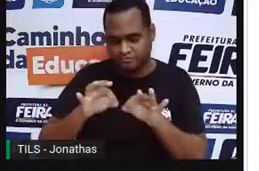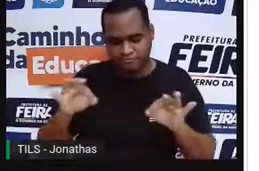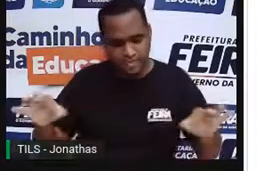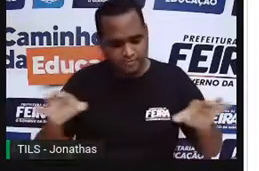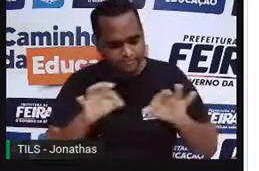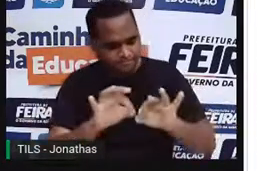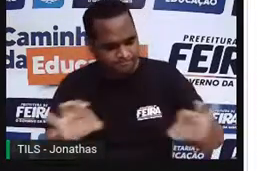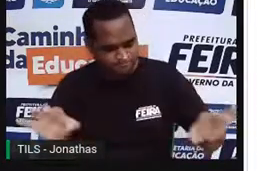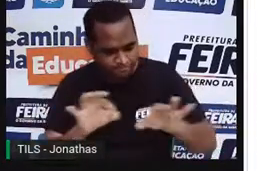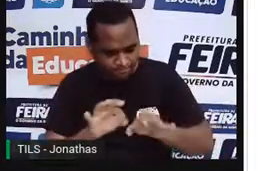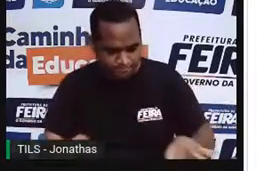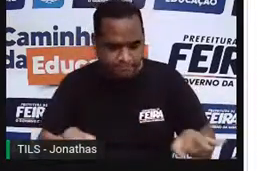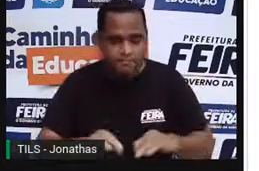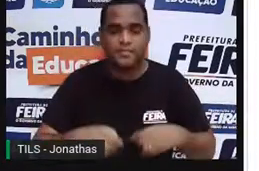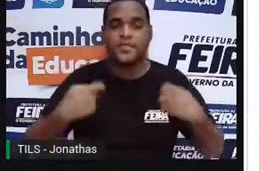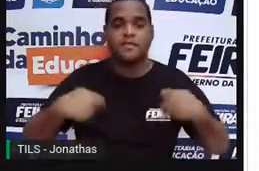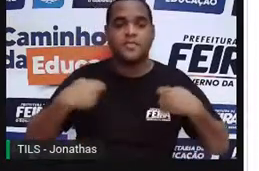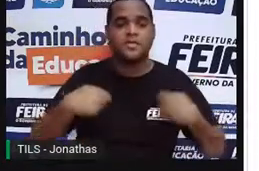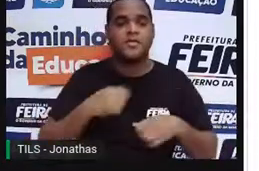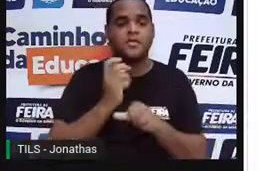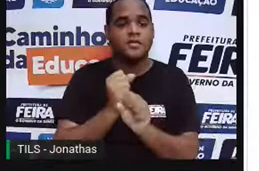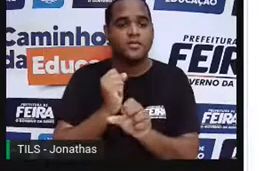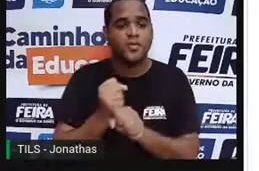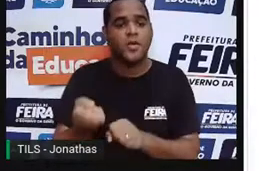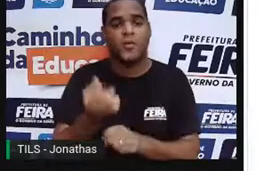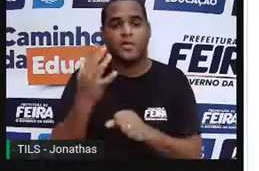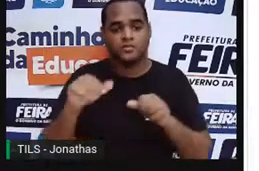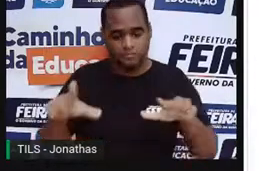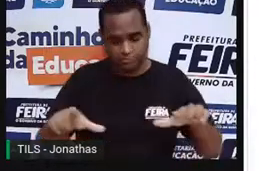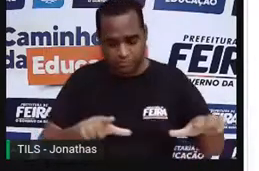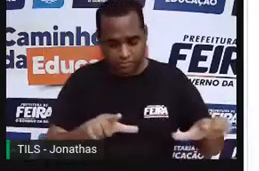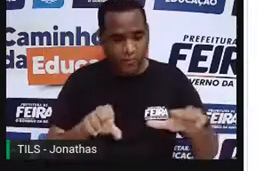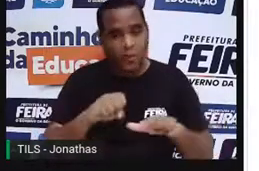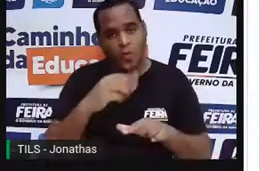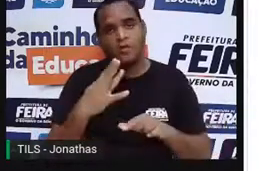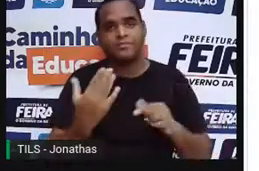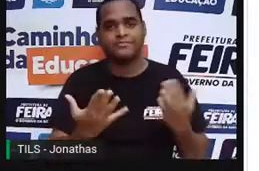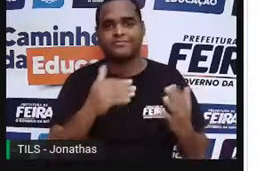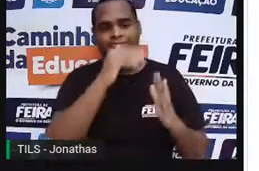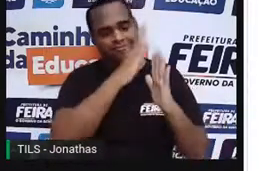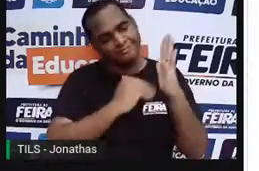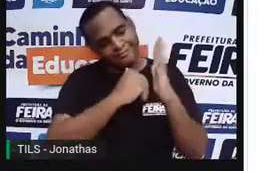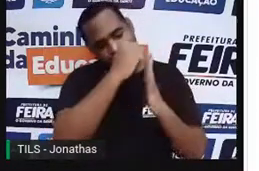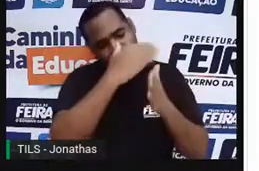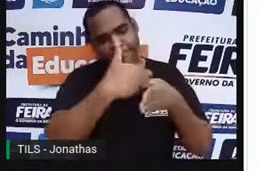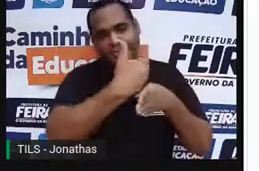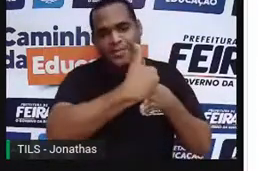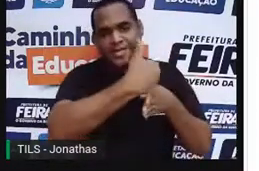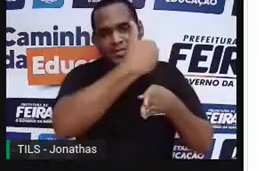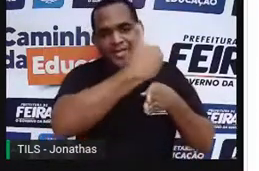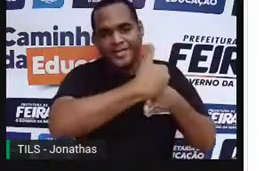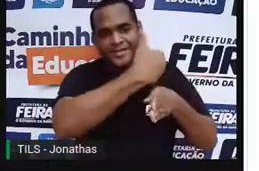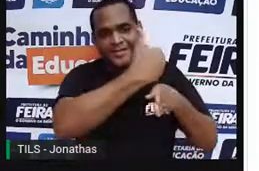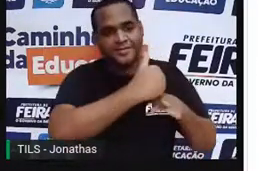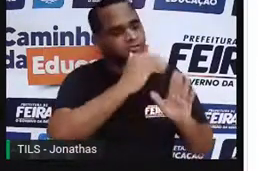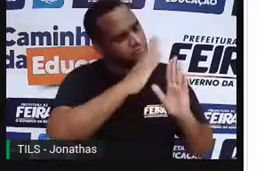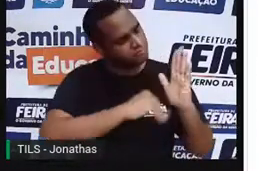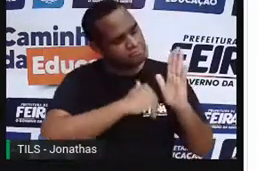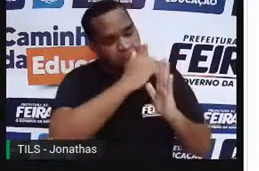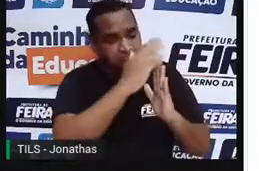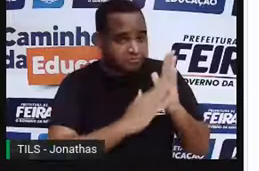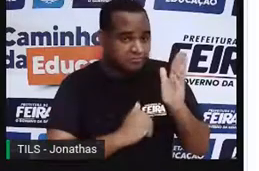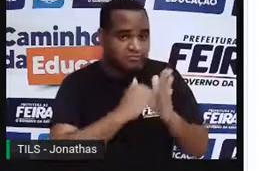quantos metros quadrados de piso vai ser colocado ali o a pintura de uma parede é necessário medir ali a